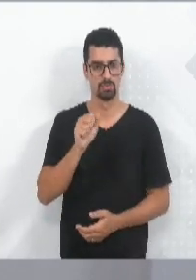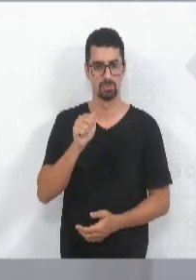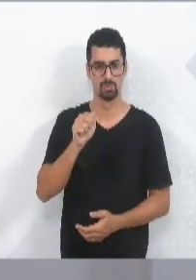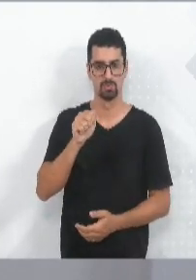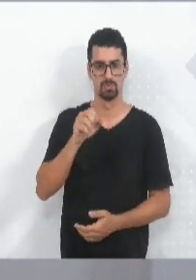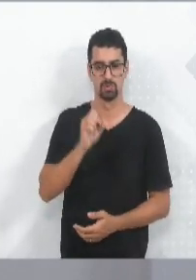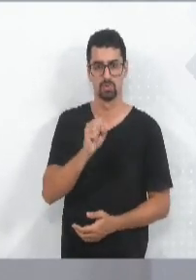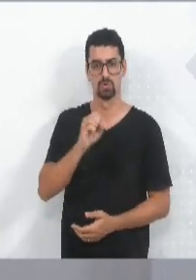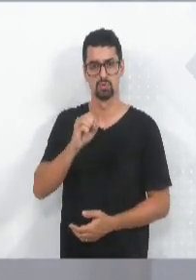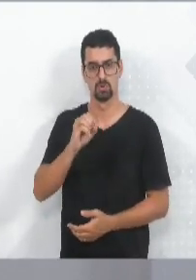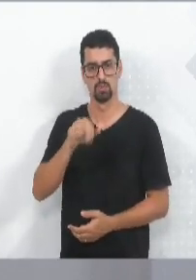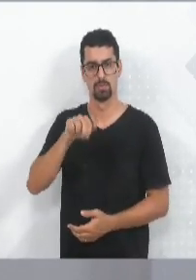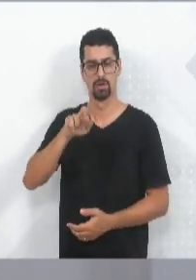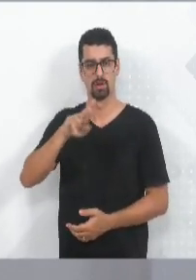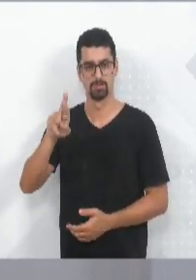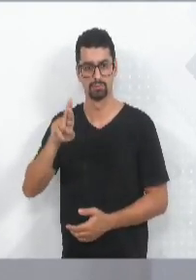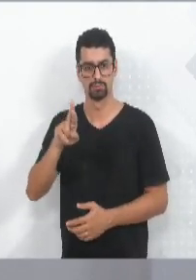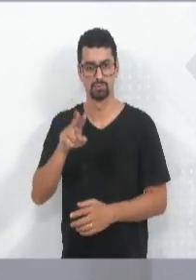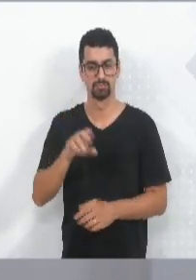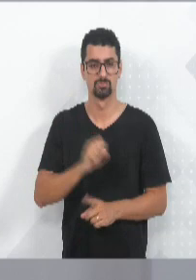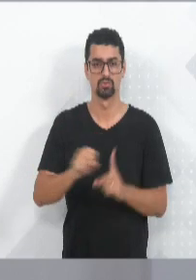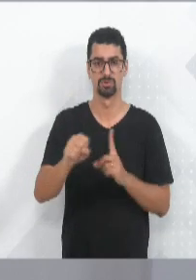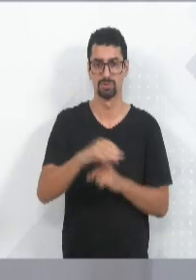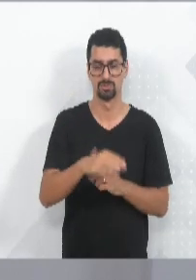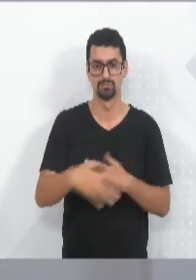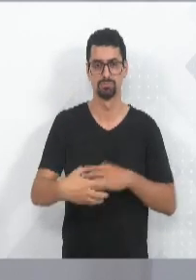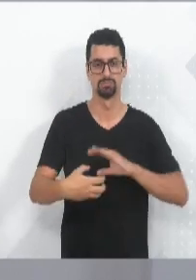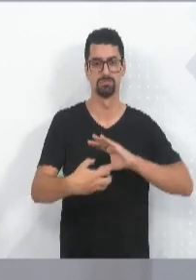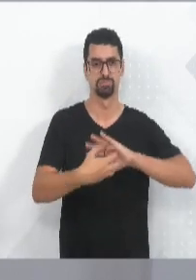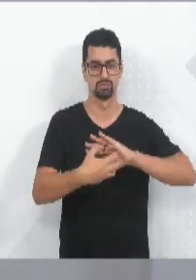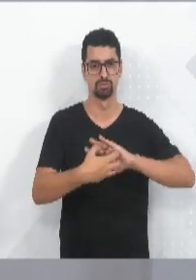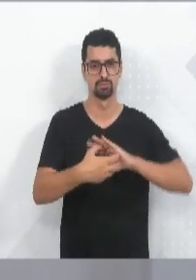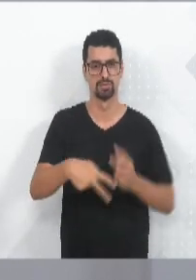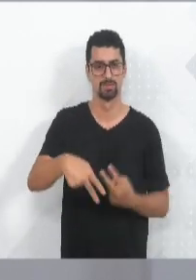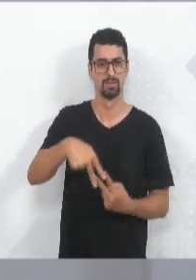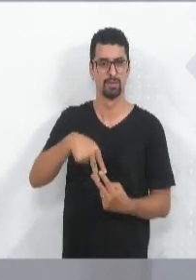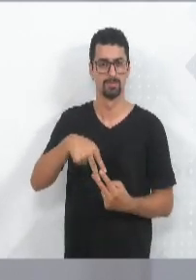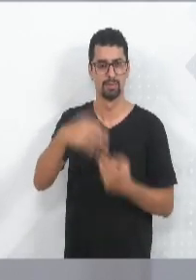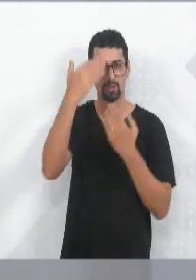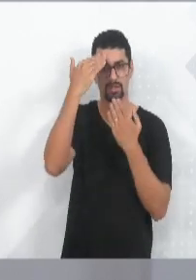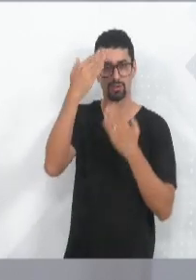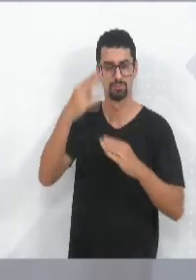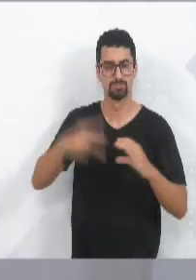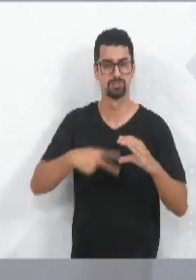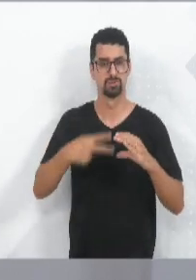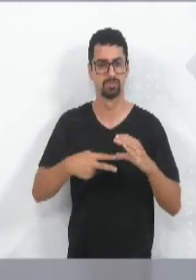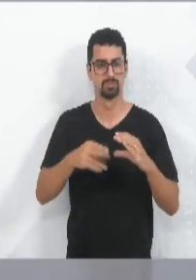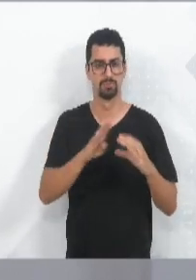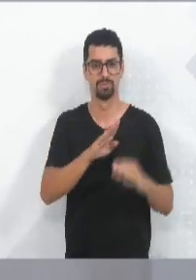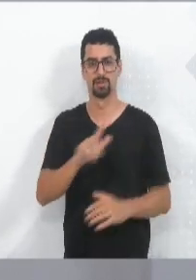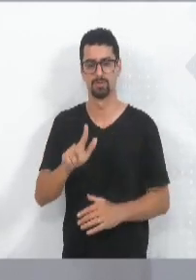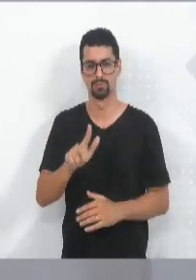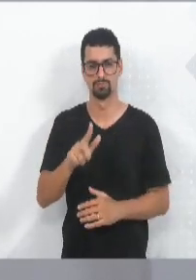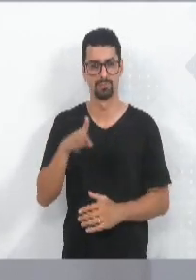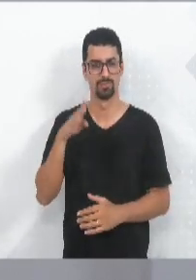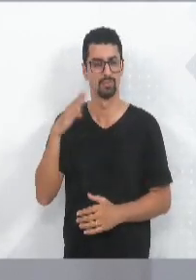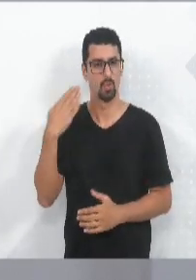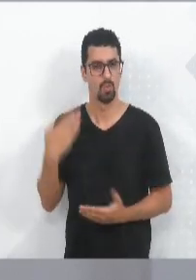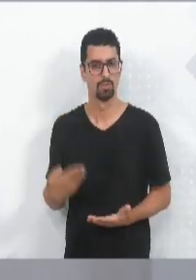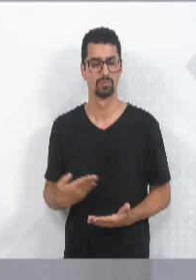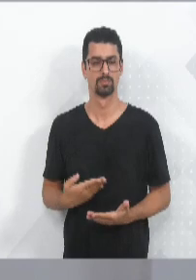Mônica regional do Vale europeu agradeço profundamente a Câmara Municipal de Blumenal por esta honra estamos